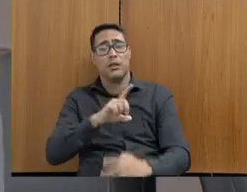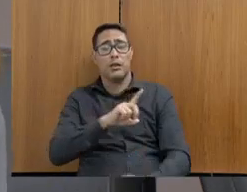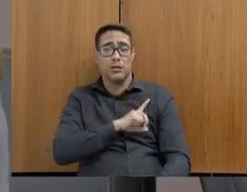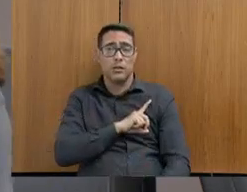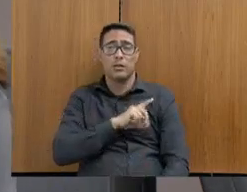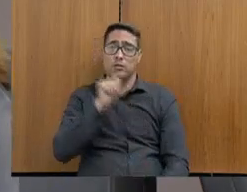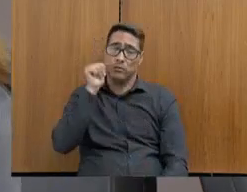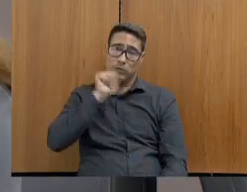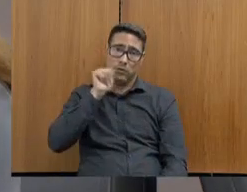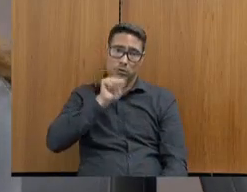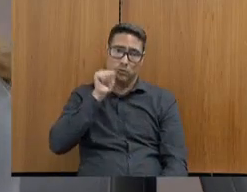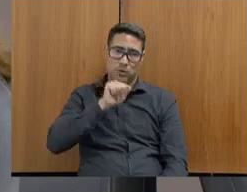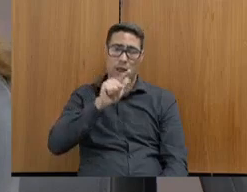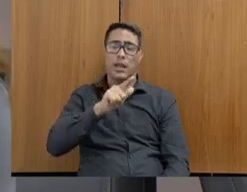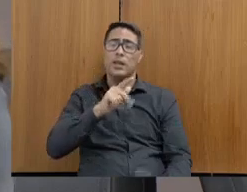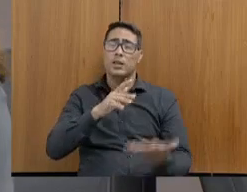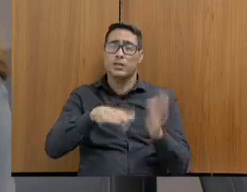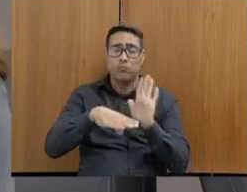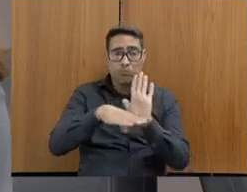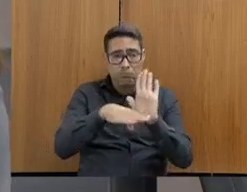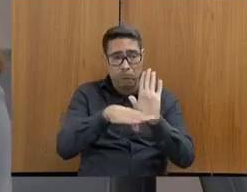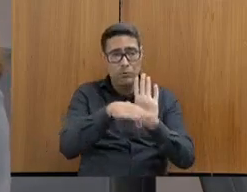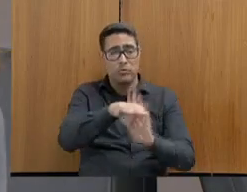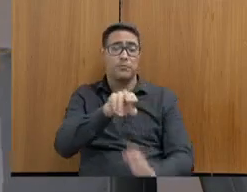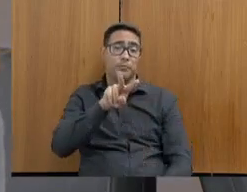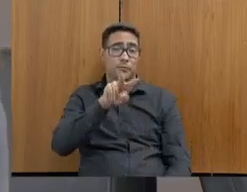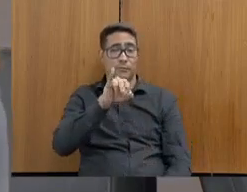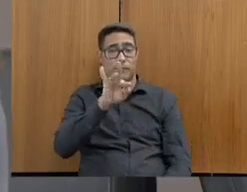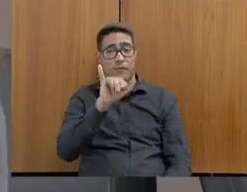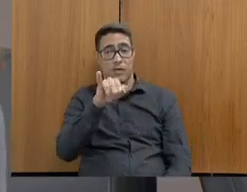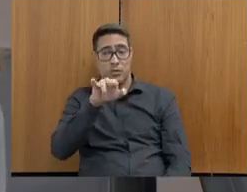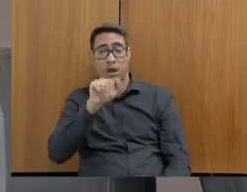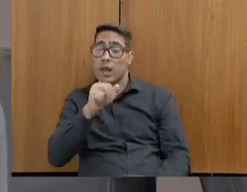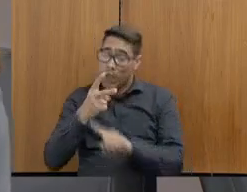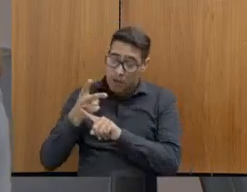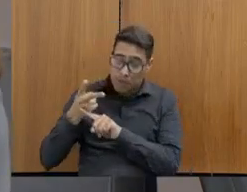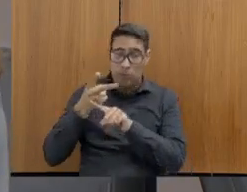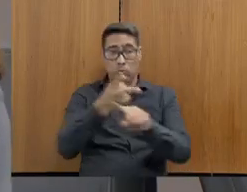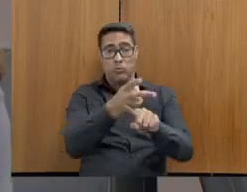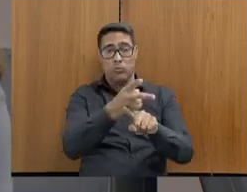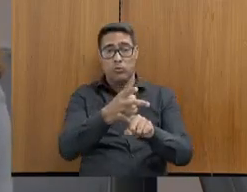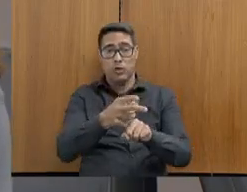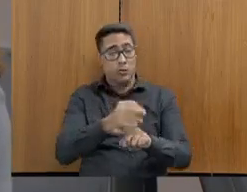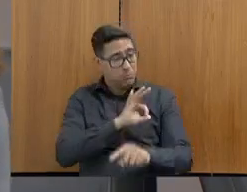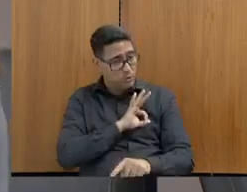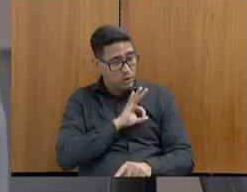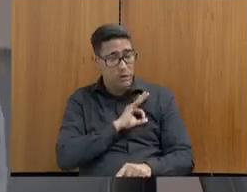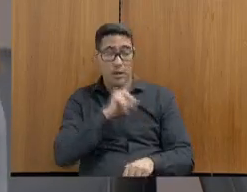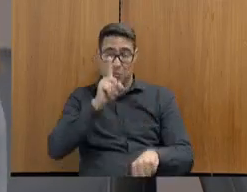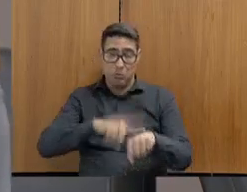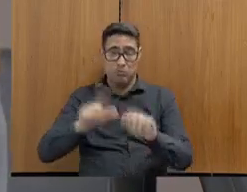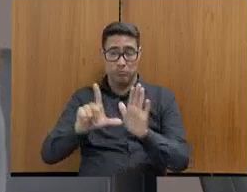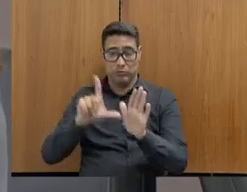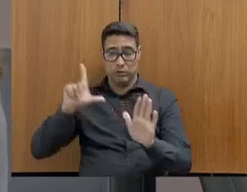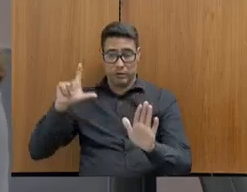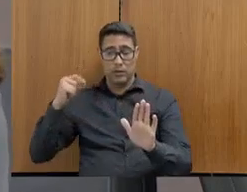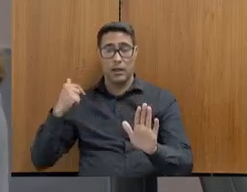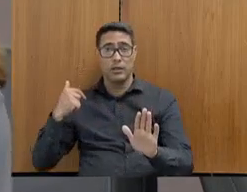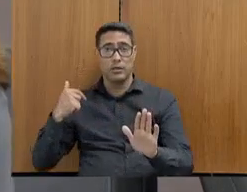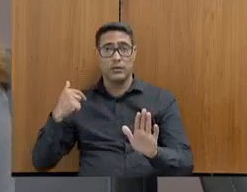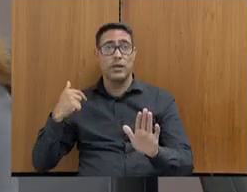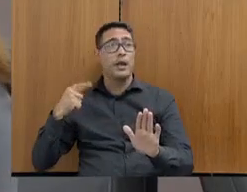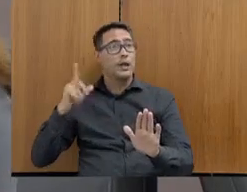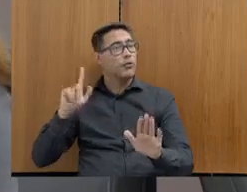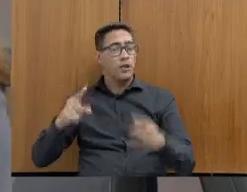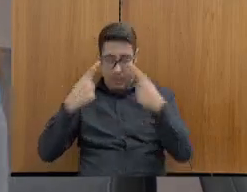no sentido de que elas realmente procurem a polícia nos momentos antecedentes né que a gente não deixe essa